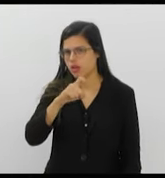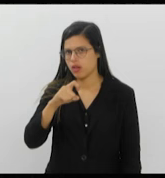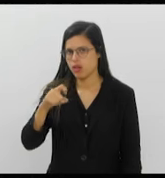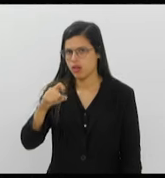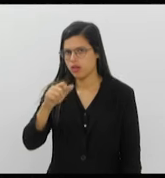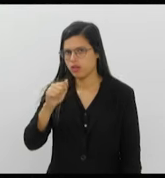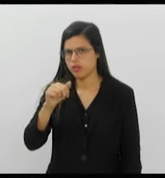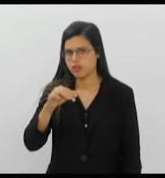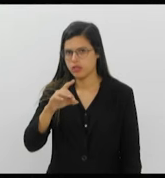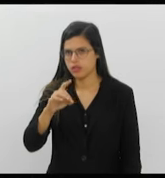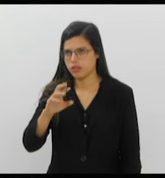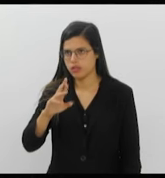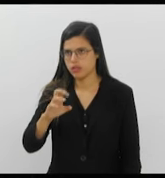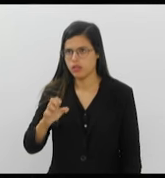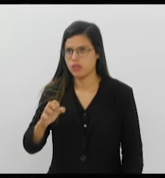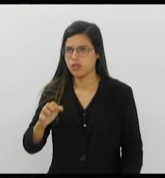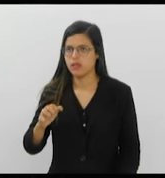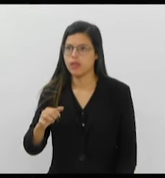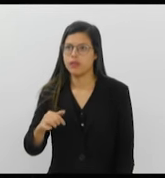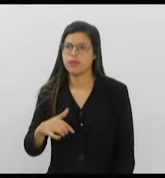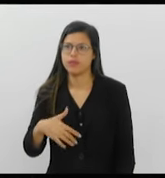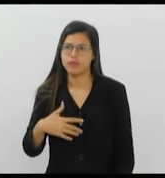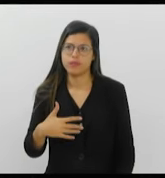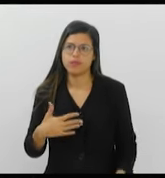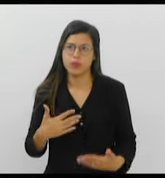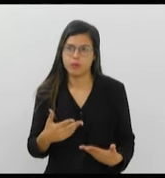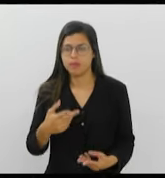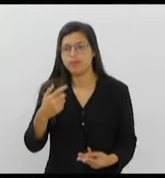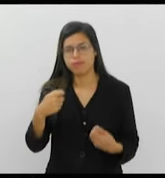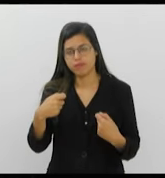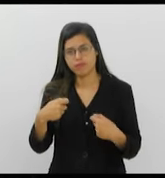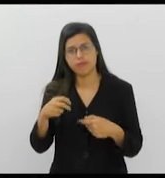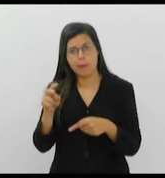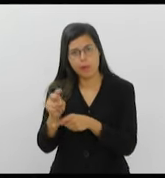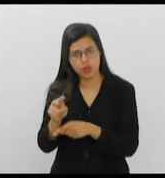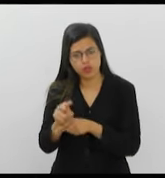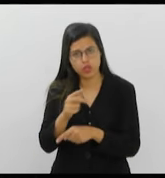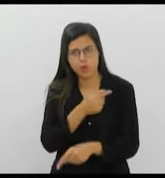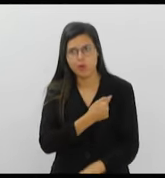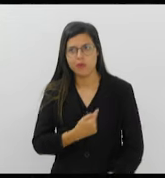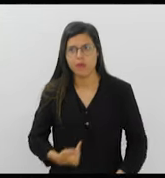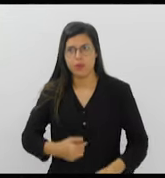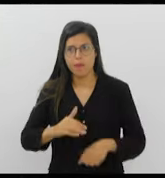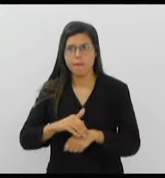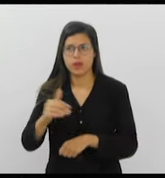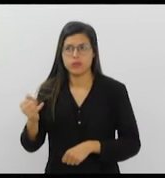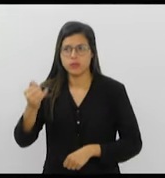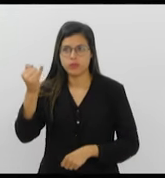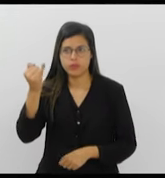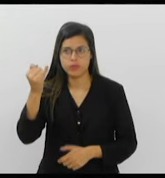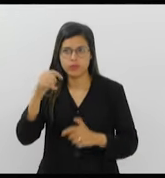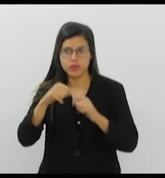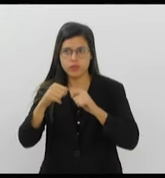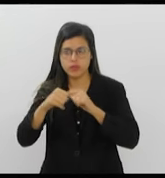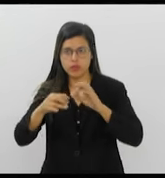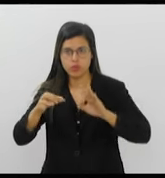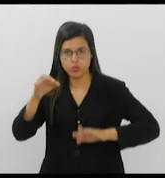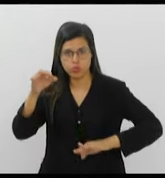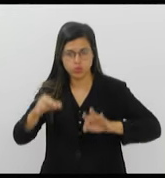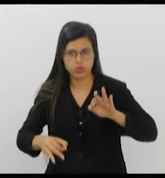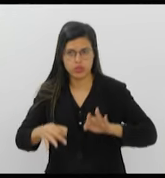da base está protegendo o governador. Mas o mais importante é que está se fazendo